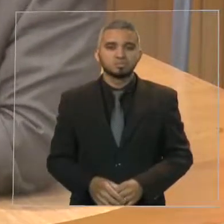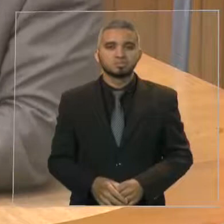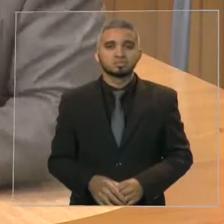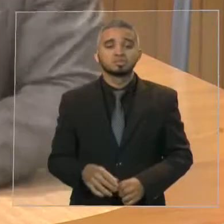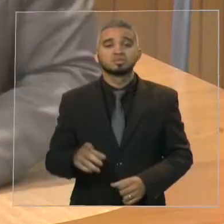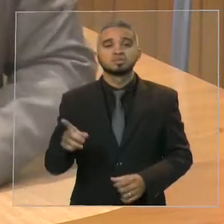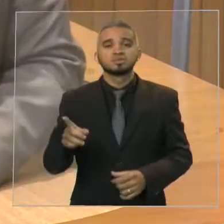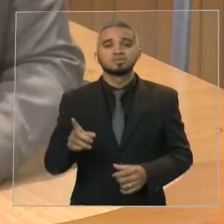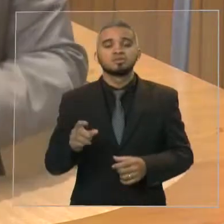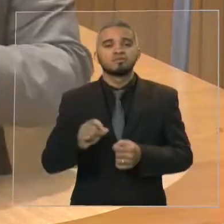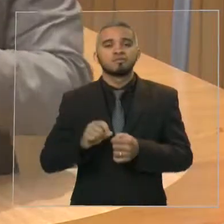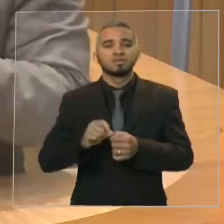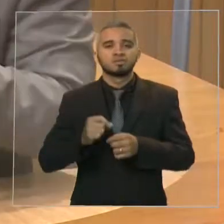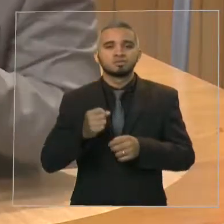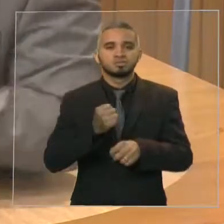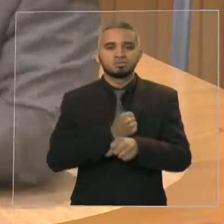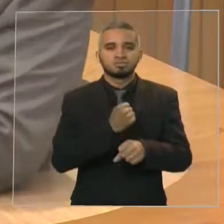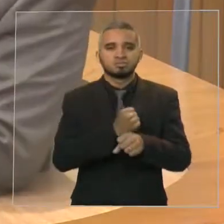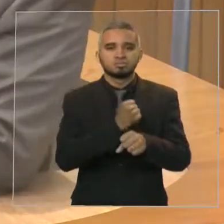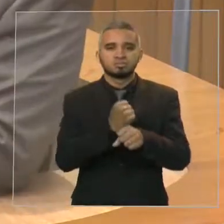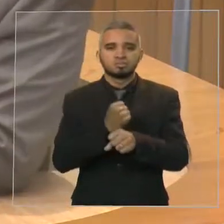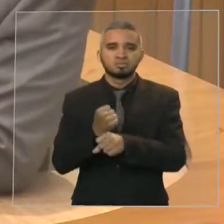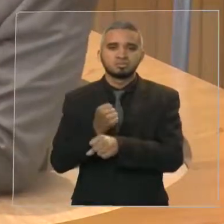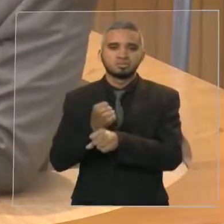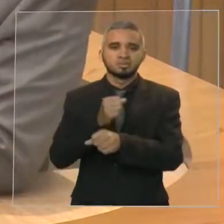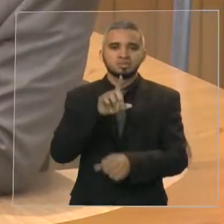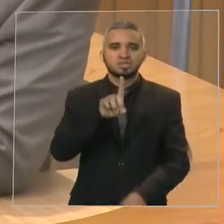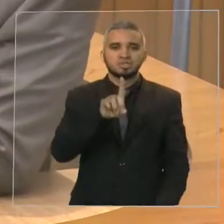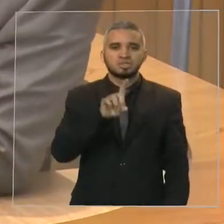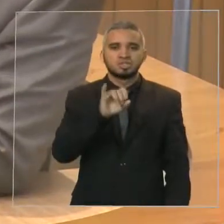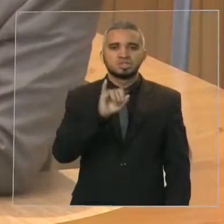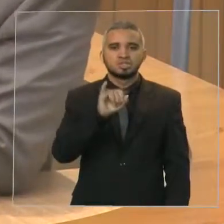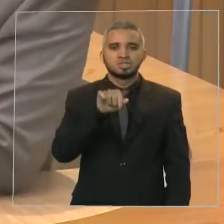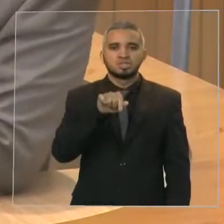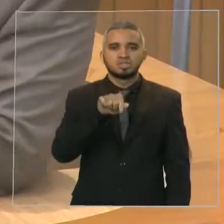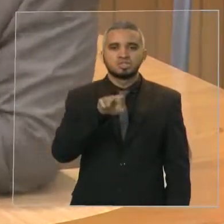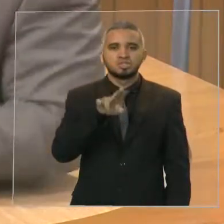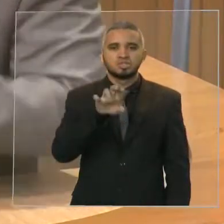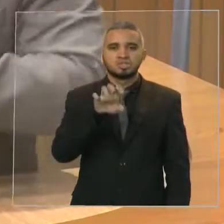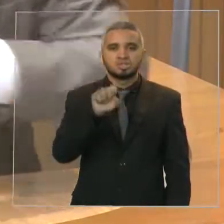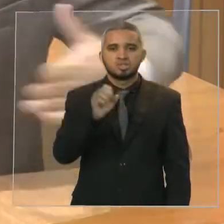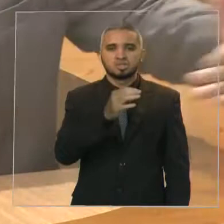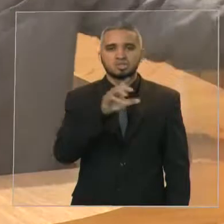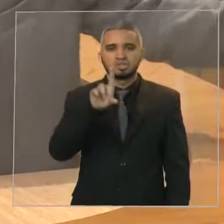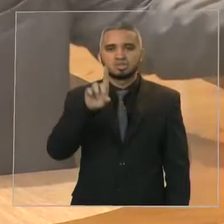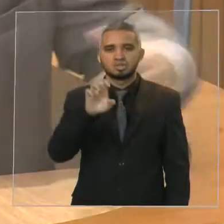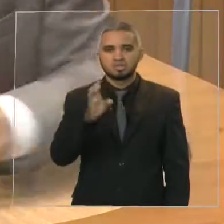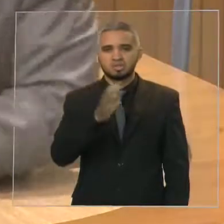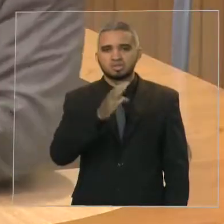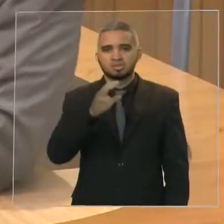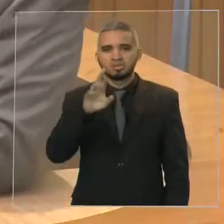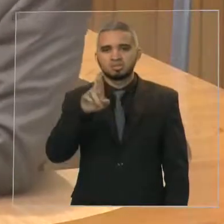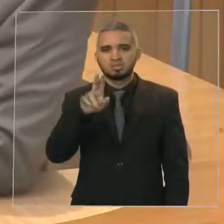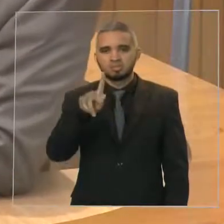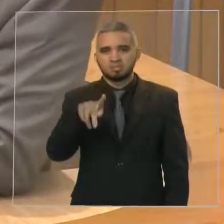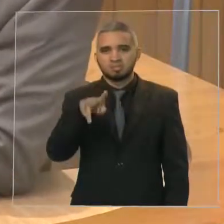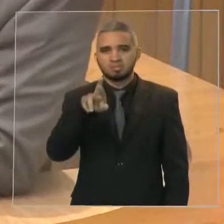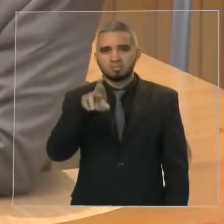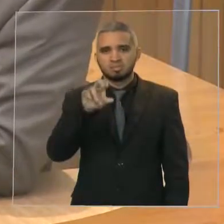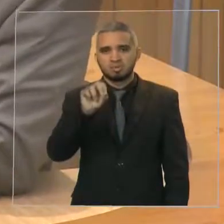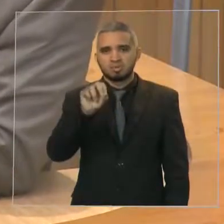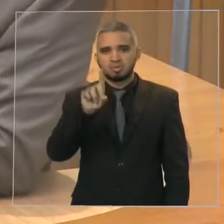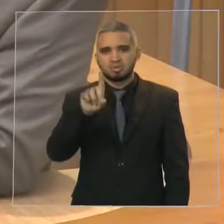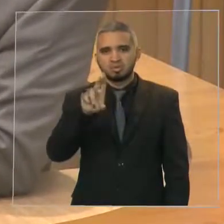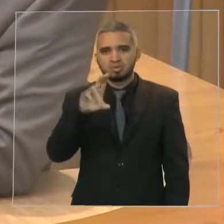construir os diques de produções. O que é dique de produção? São os fundos de enseada, feitos as barragens, e naqueles